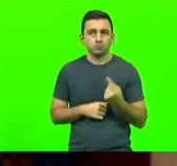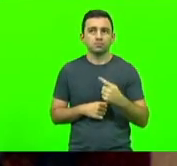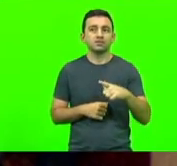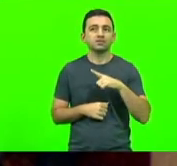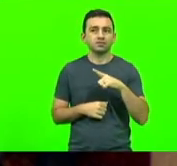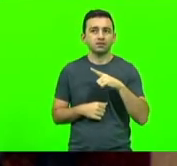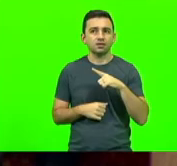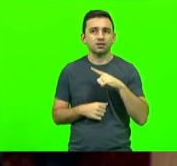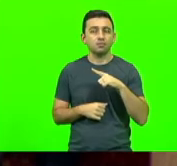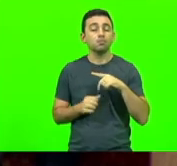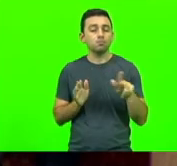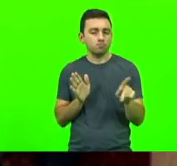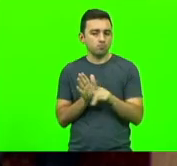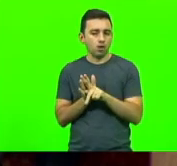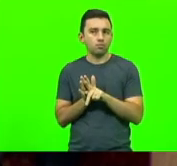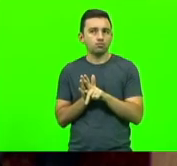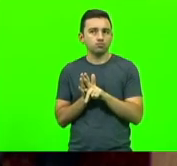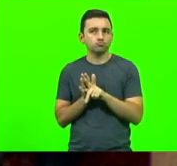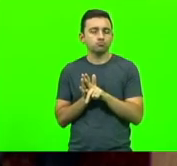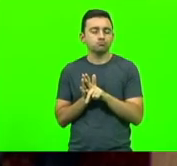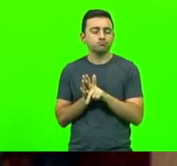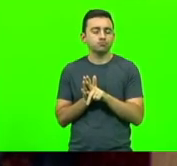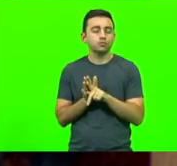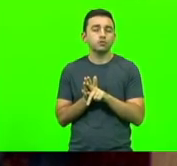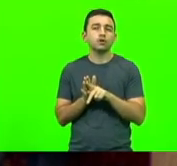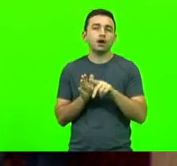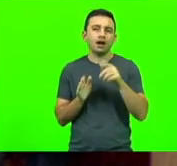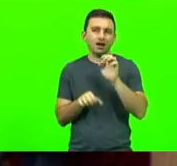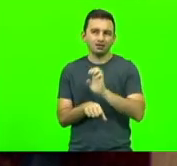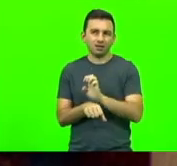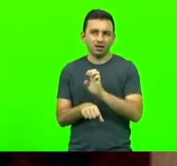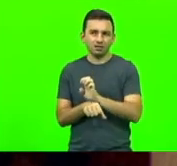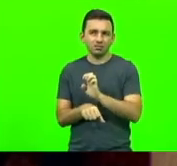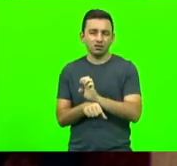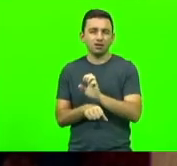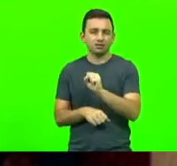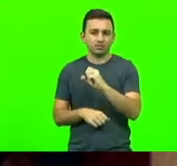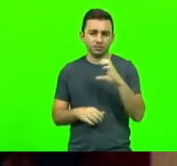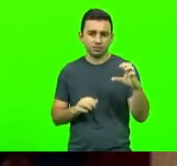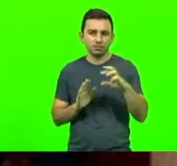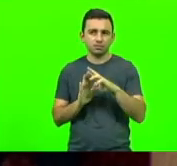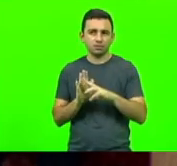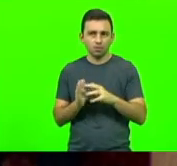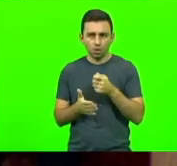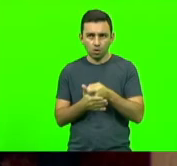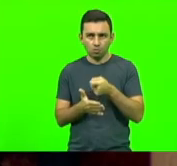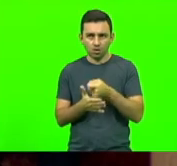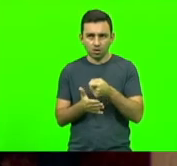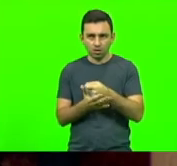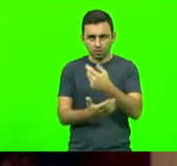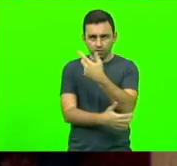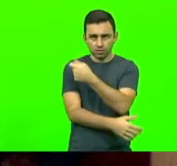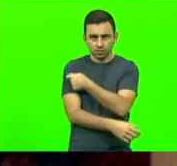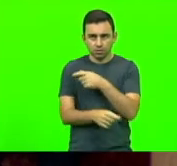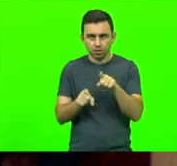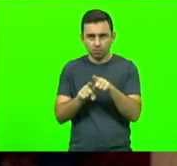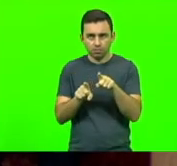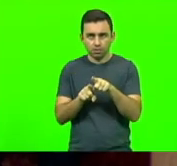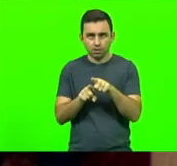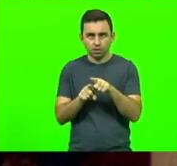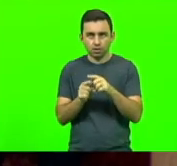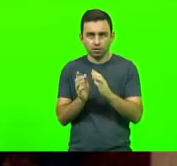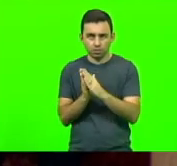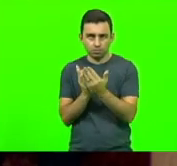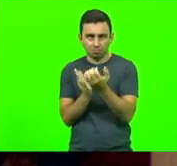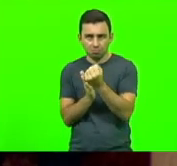do Estado de Santa Catarina criando e obrigando vacinação e passaporte? Não.